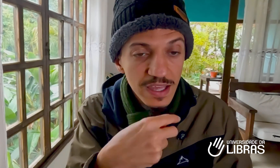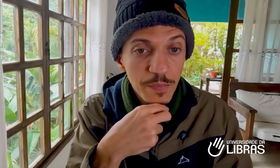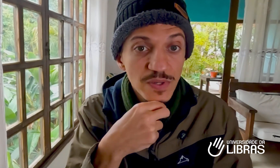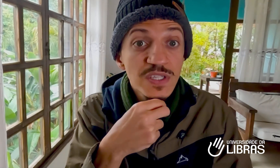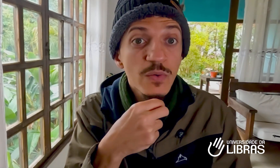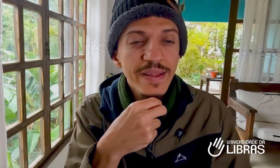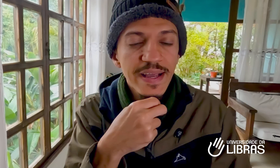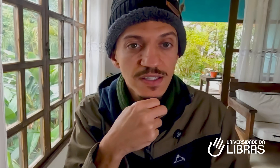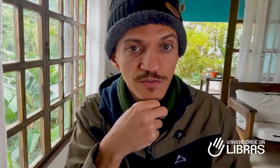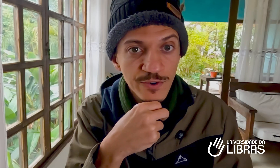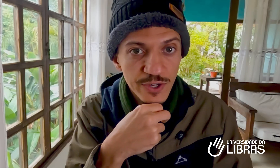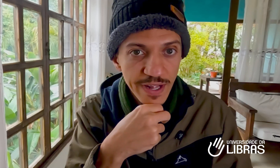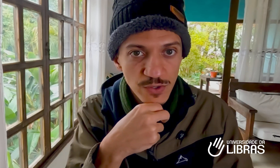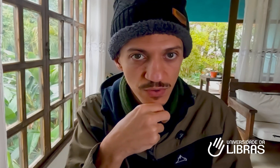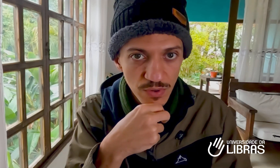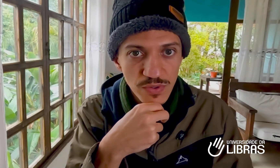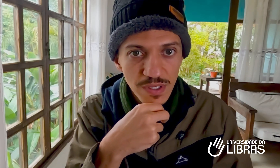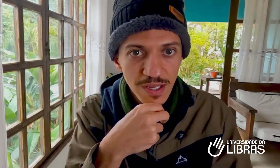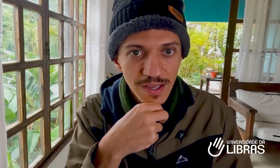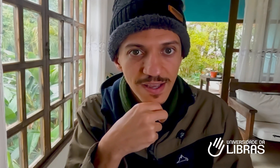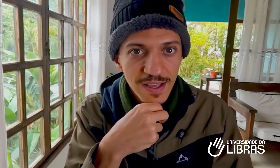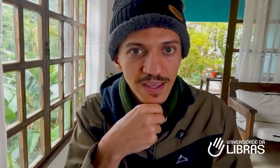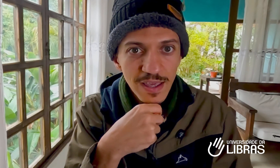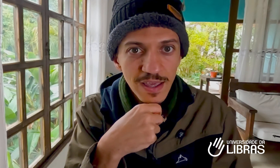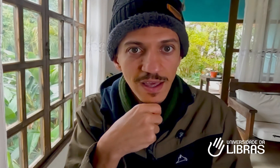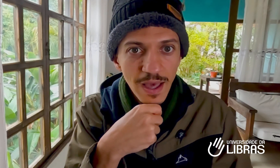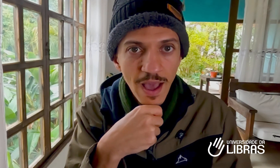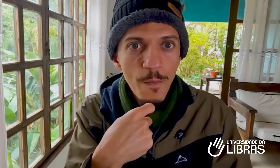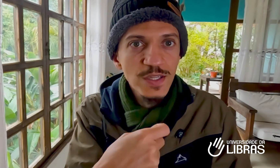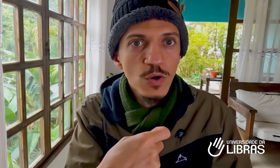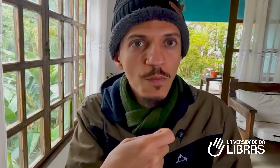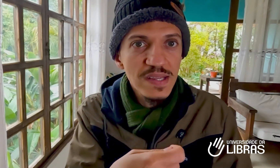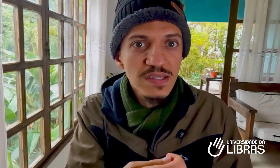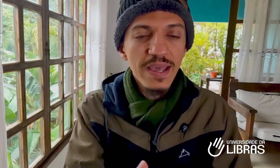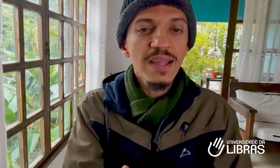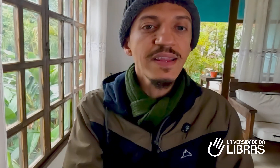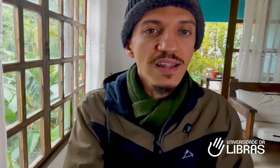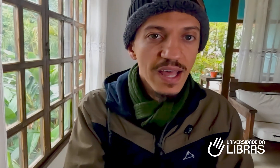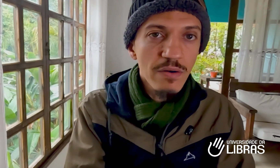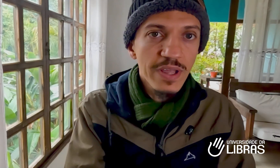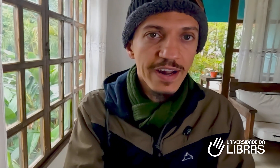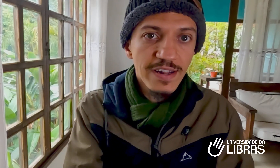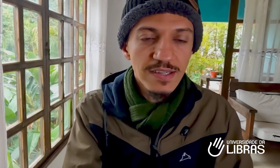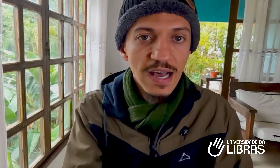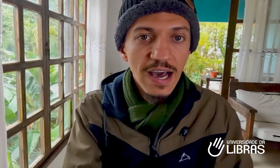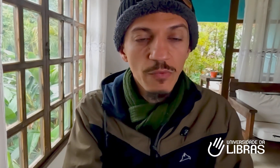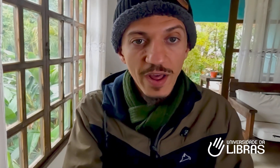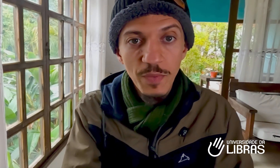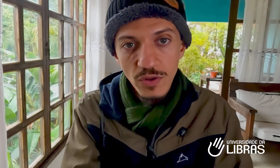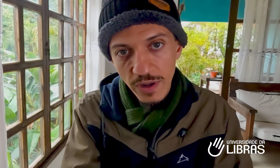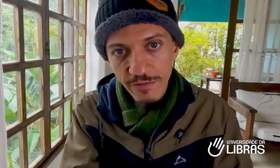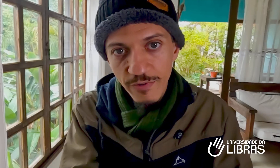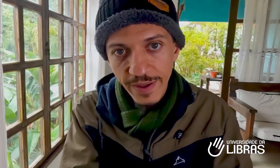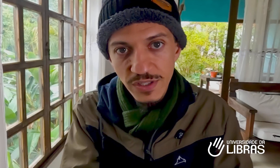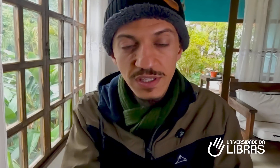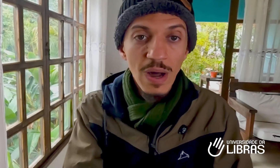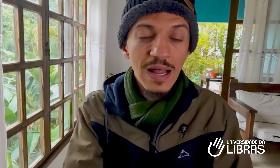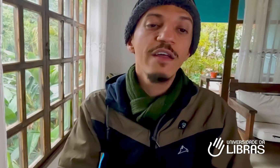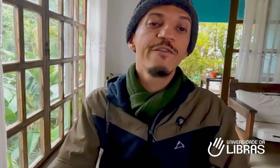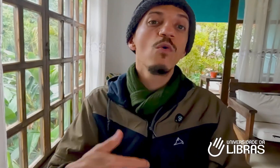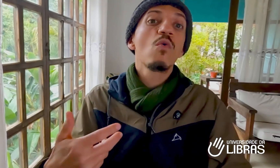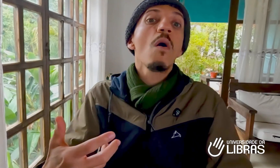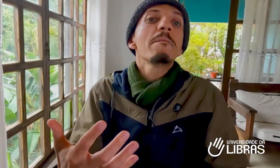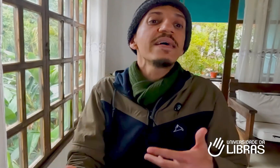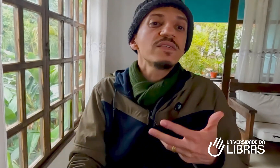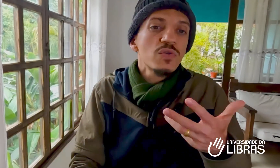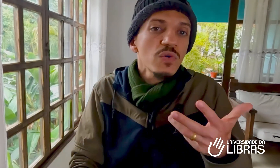aquela equipe de 55 funcionários surdos que realmente eu comecei a entender o que era necessário para eu me tornar fluente. Então ali